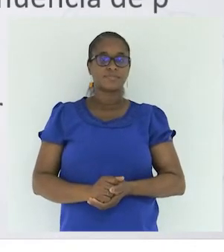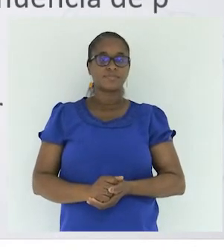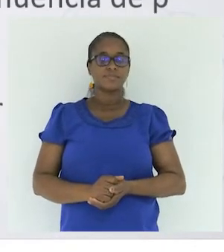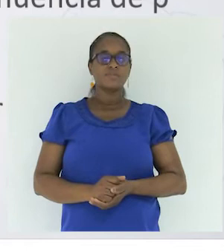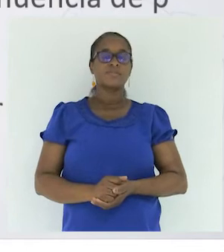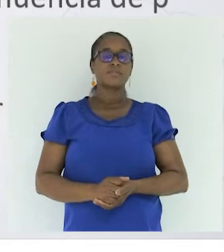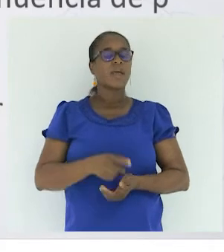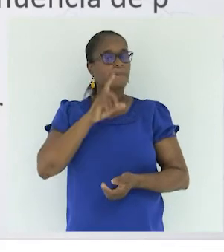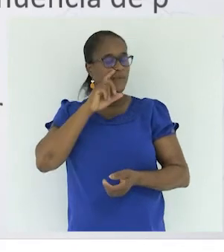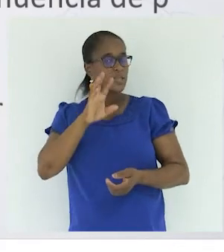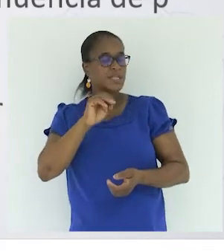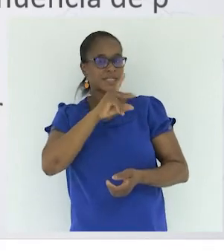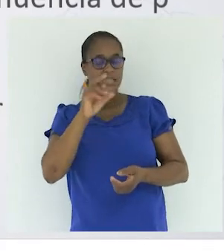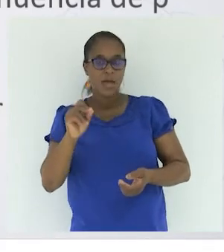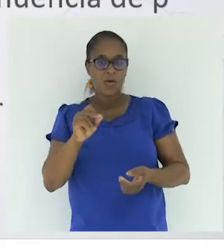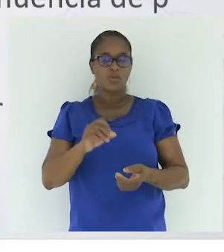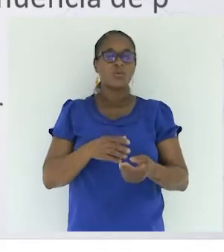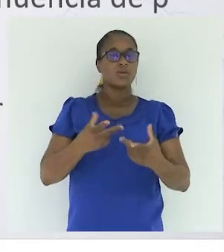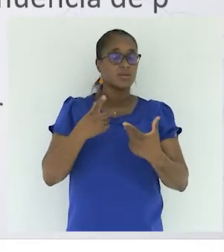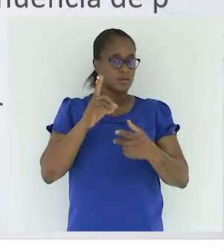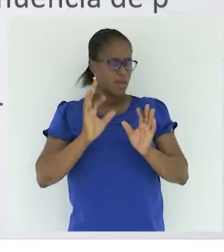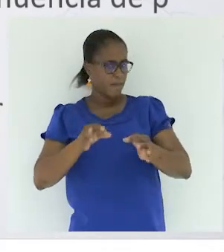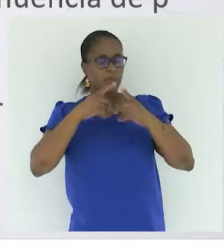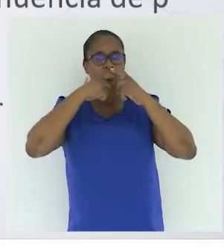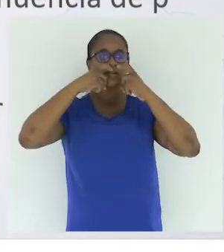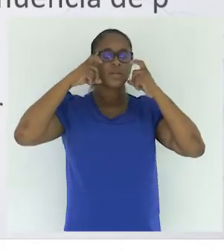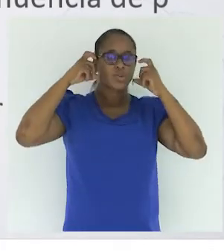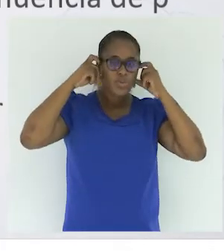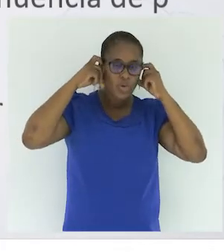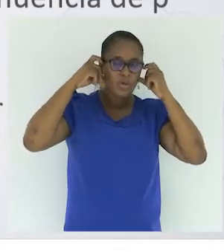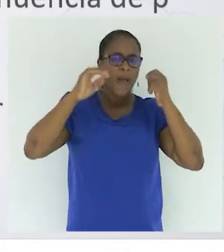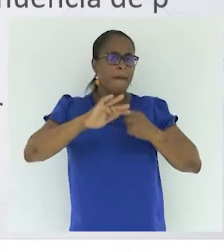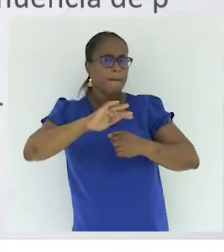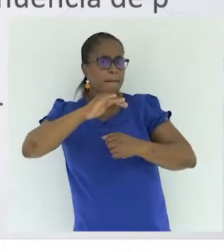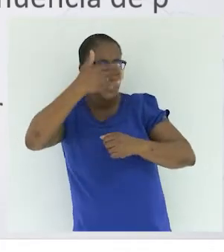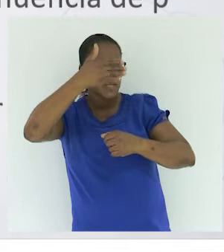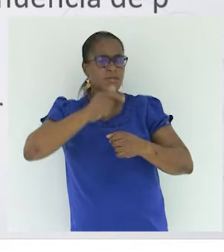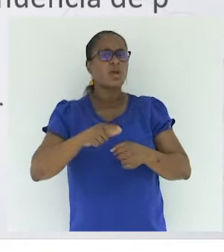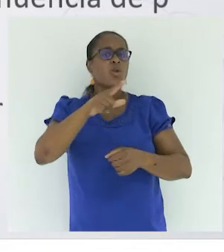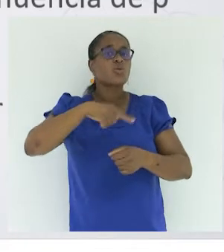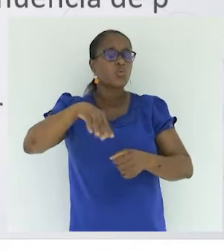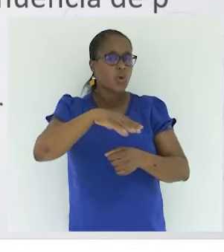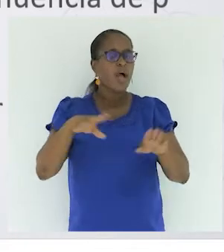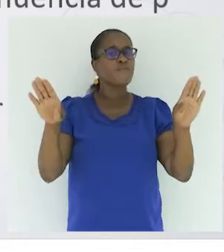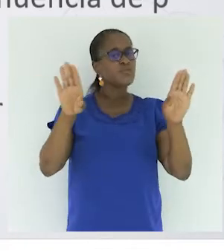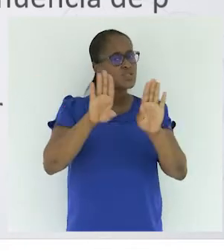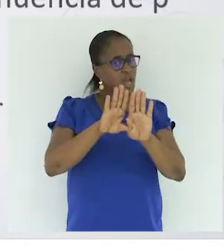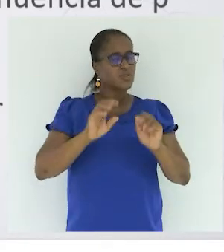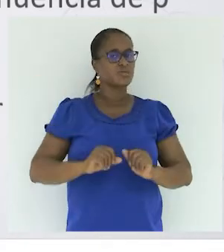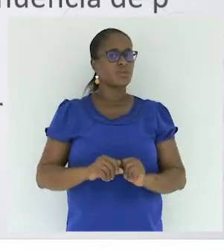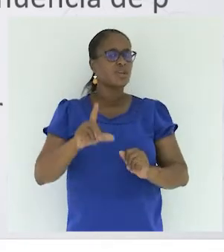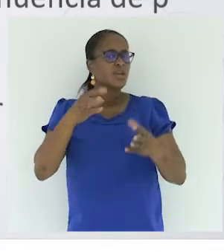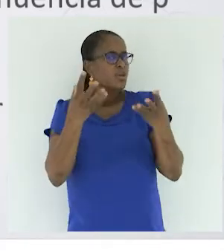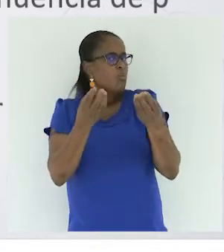As medidas são utilização de máscara, principalmente nos lugares fechados e